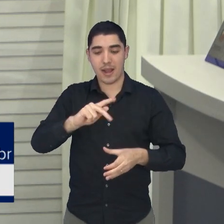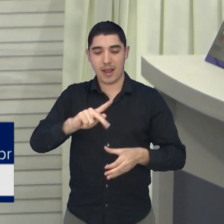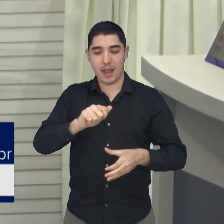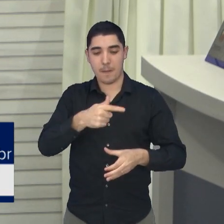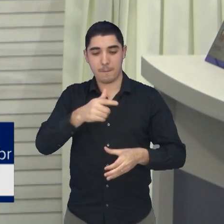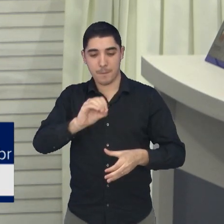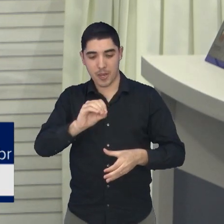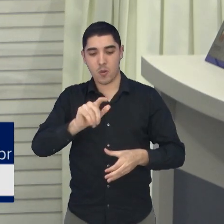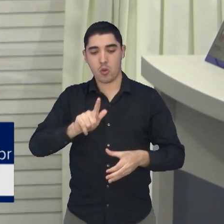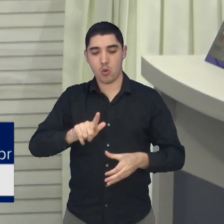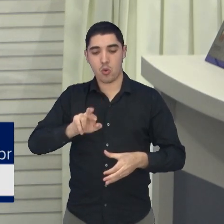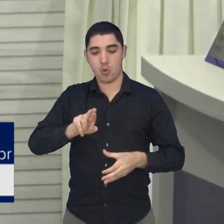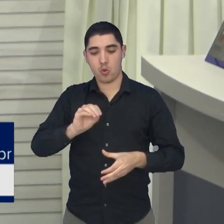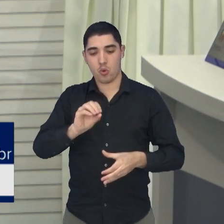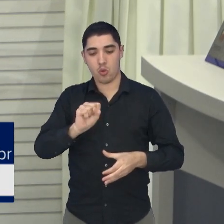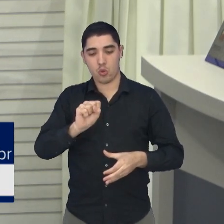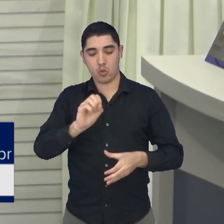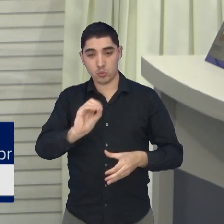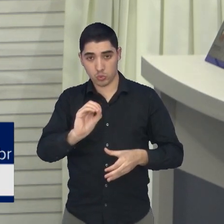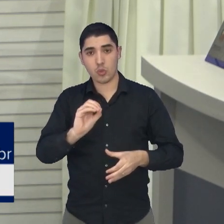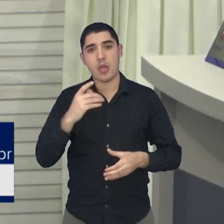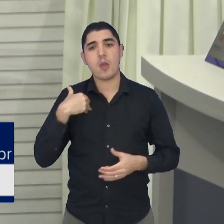saber, pontual com ela,